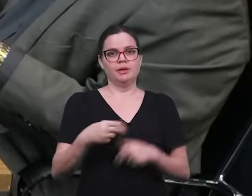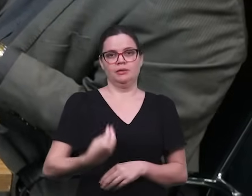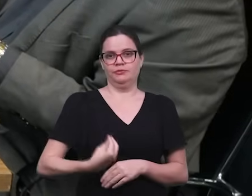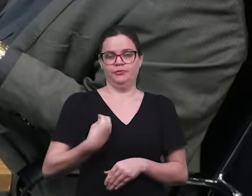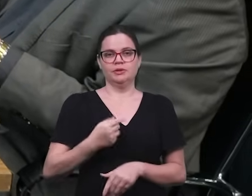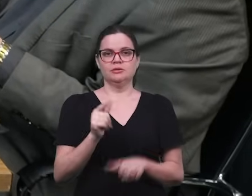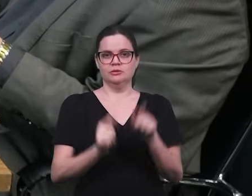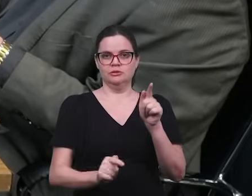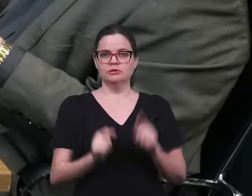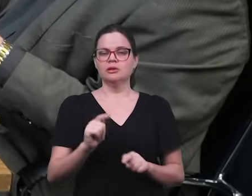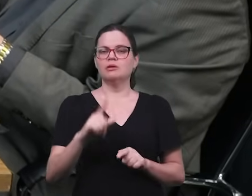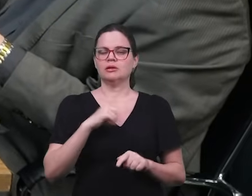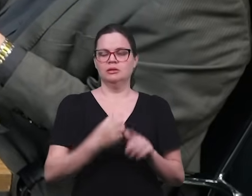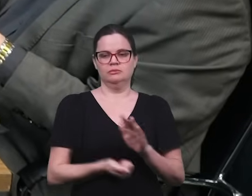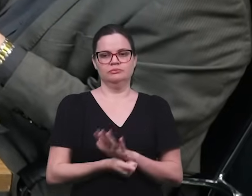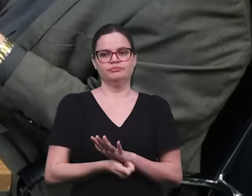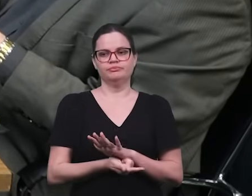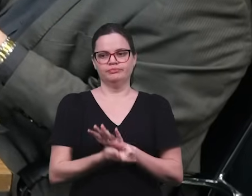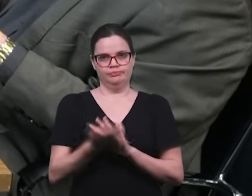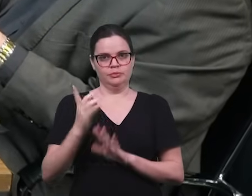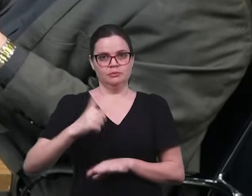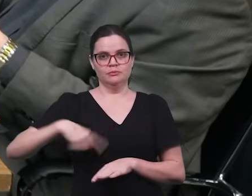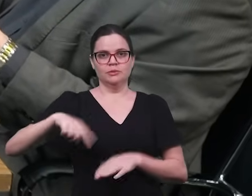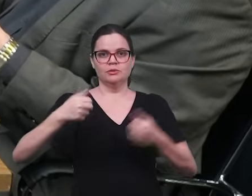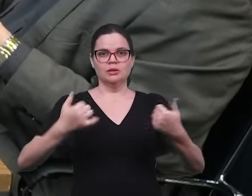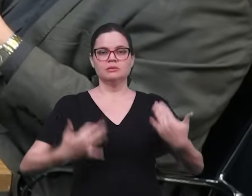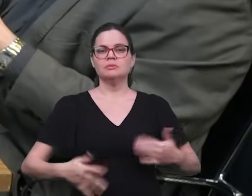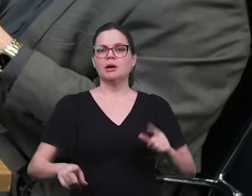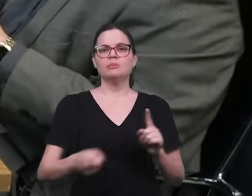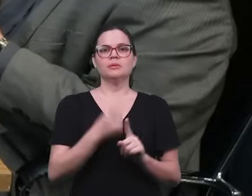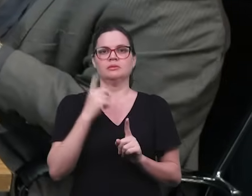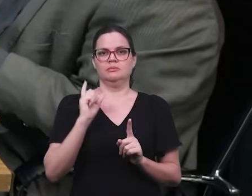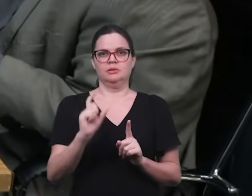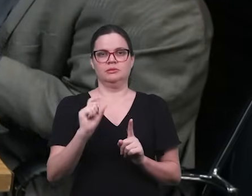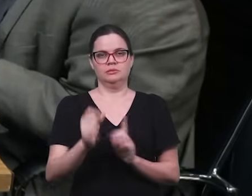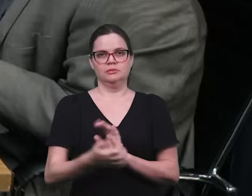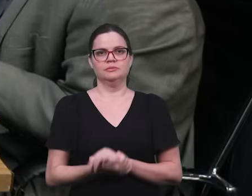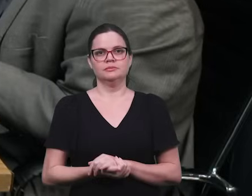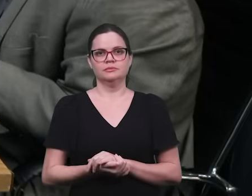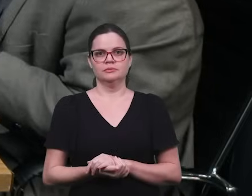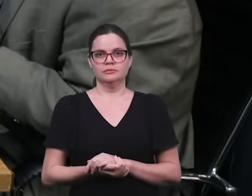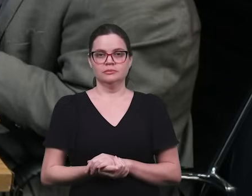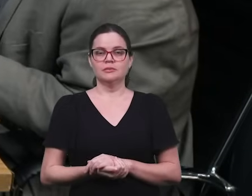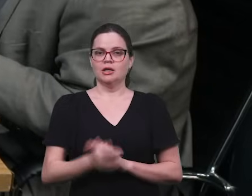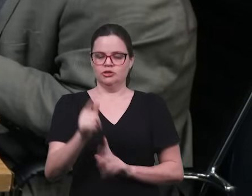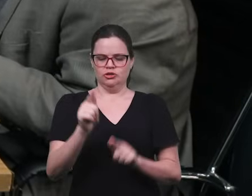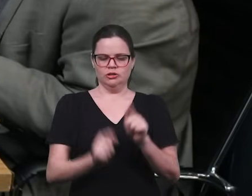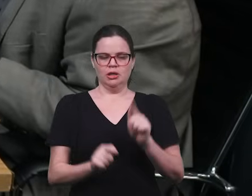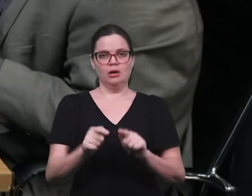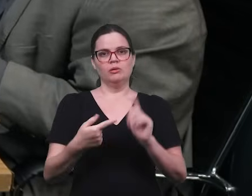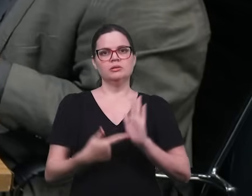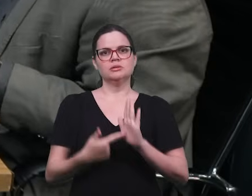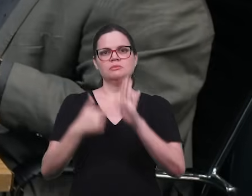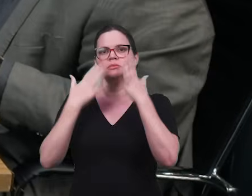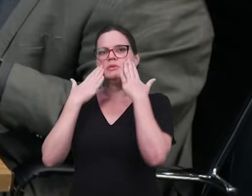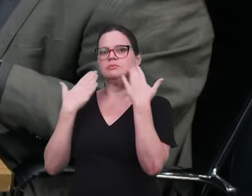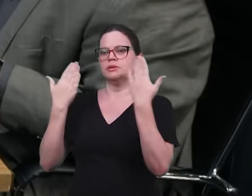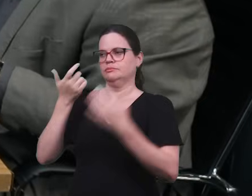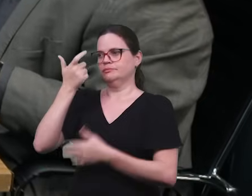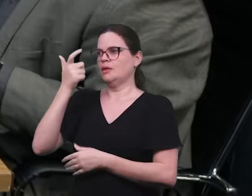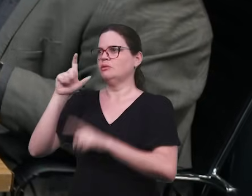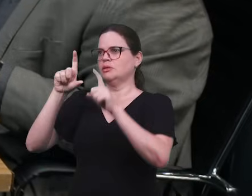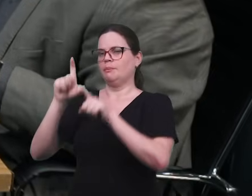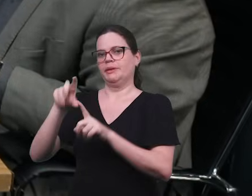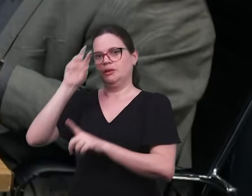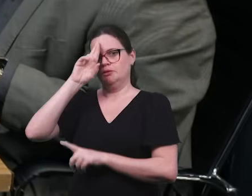tem muita coisa para a gente falar aqui, né? Ele, primeira coisa, ele já se coloca como dependente do Senhor, né? E o Senhor diz: ó, Gideão,